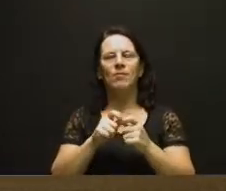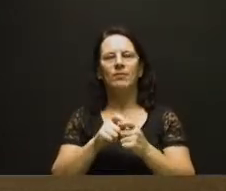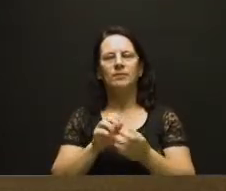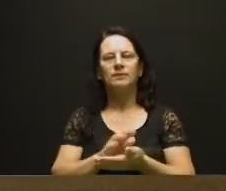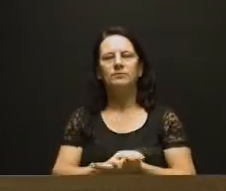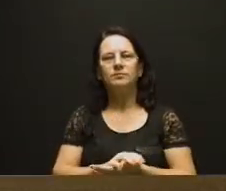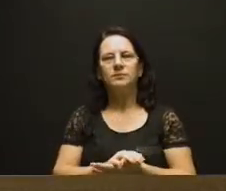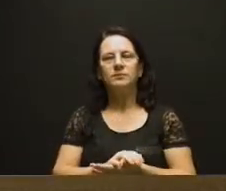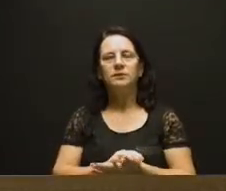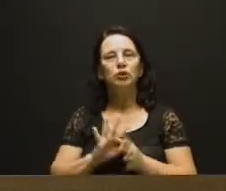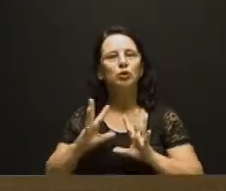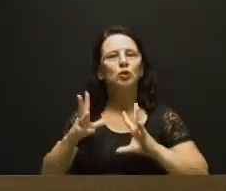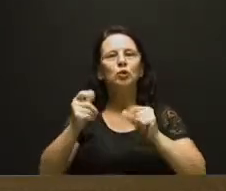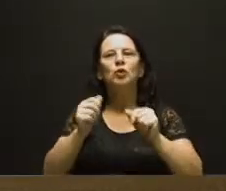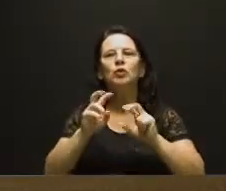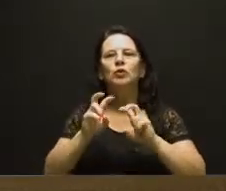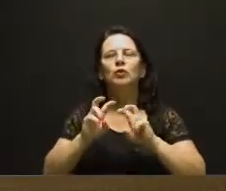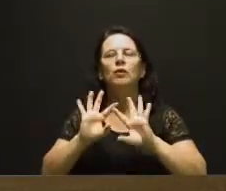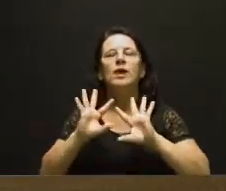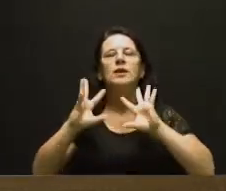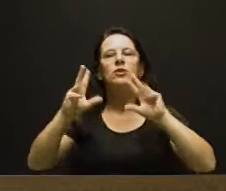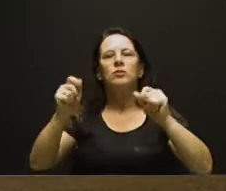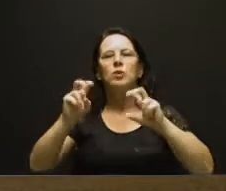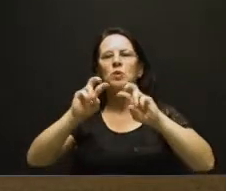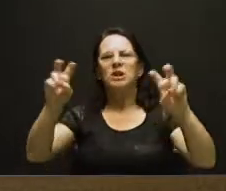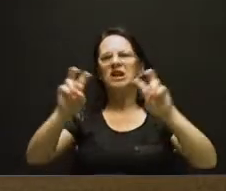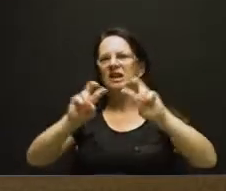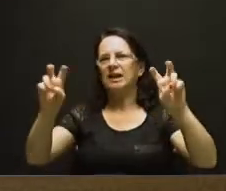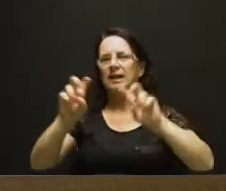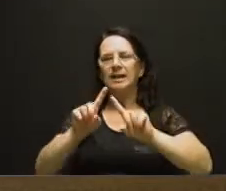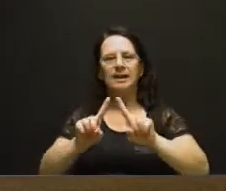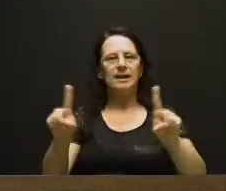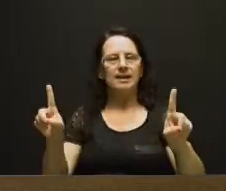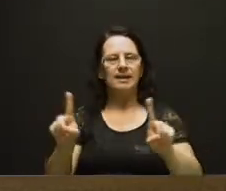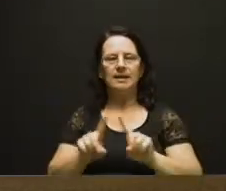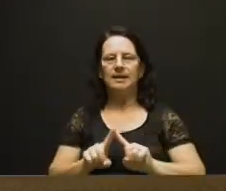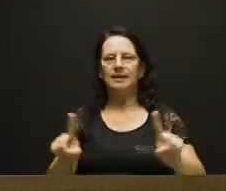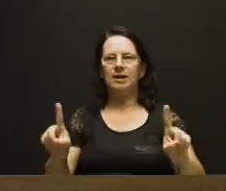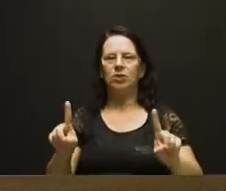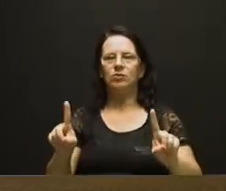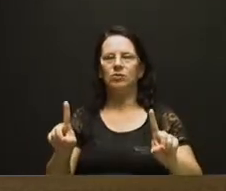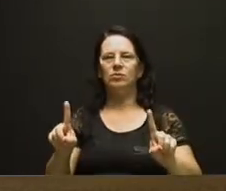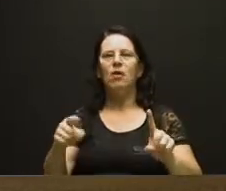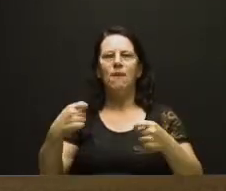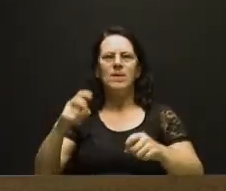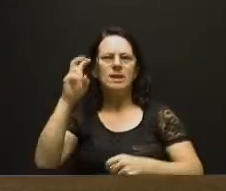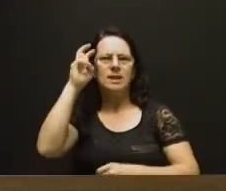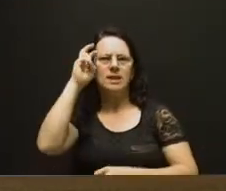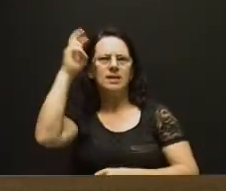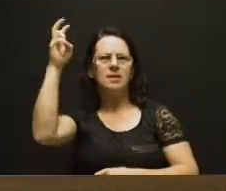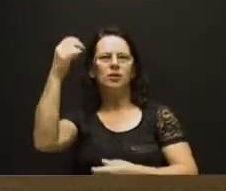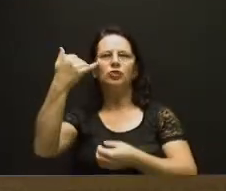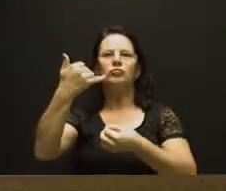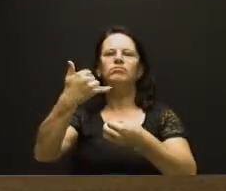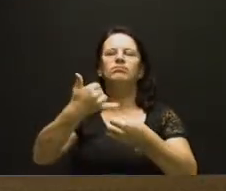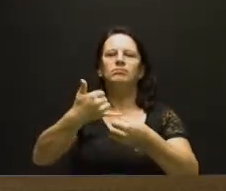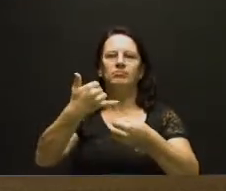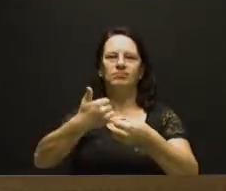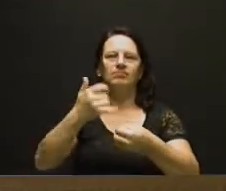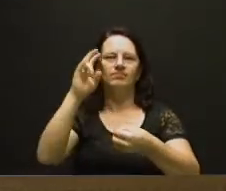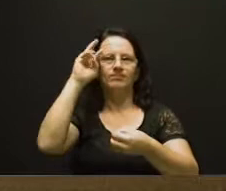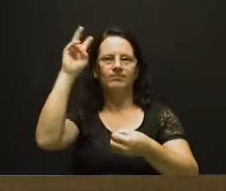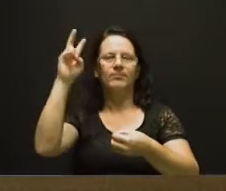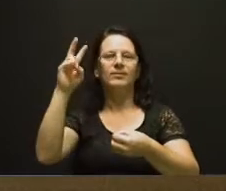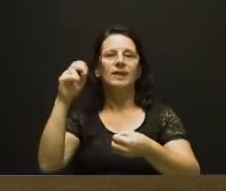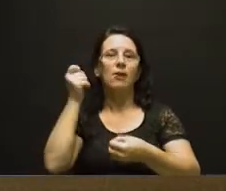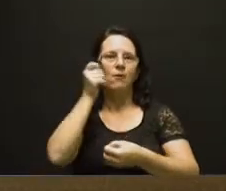será resolvida com voz alta com gritaria e não dá para se consagrar líder sem inteligência da casa será vencida com inteligência